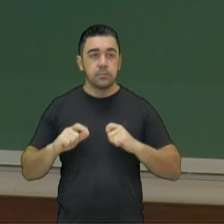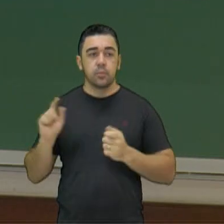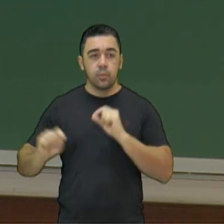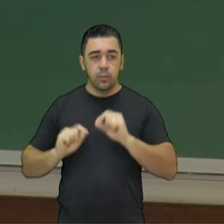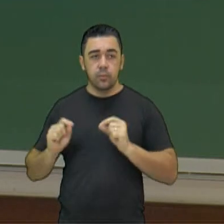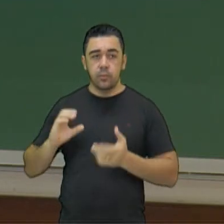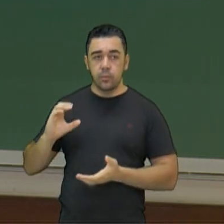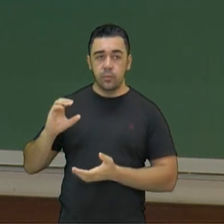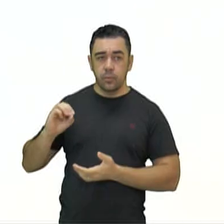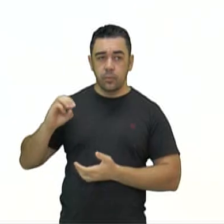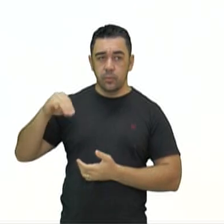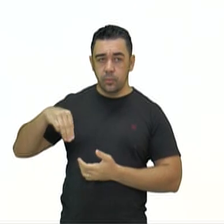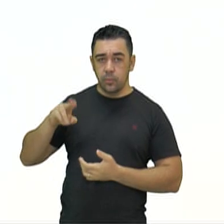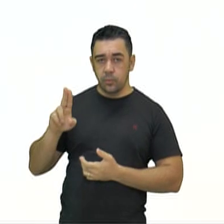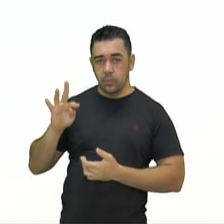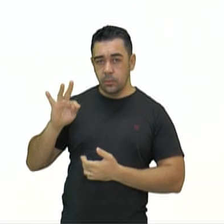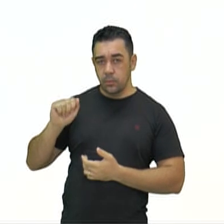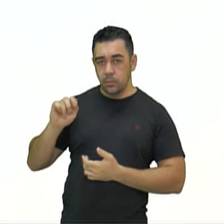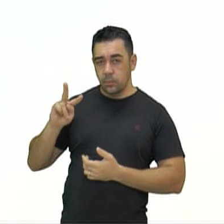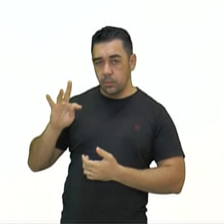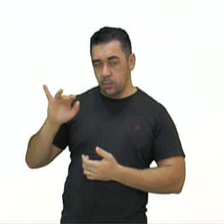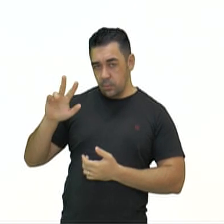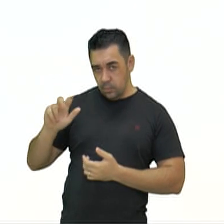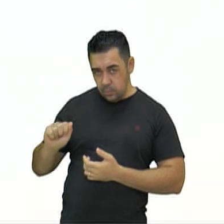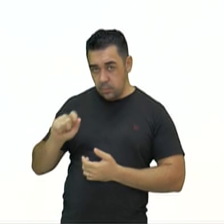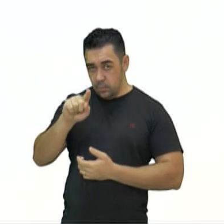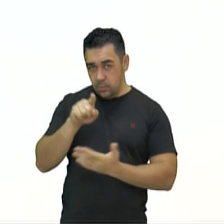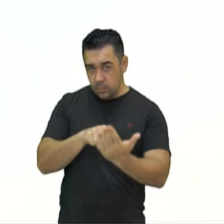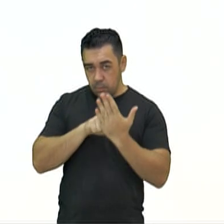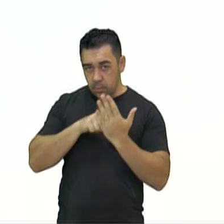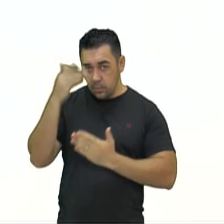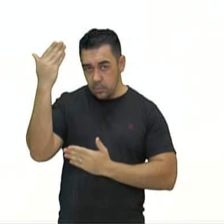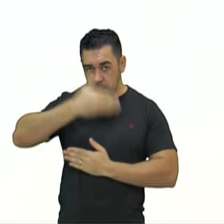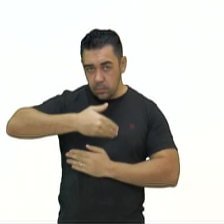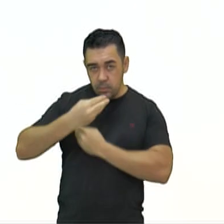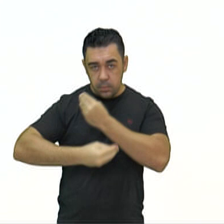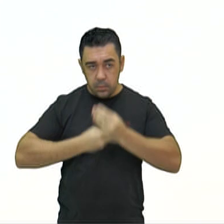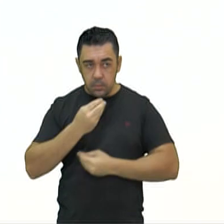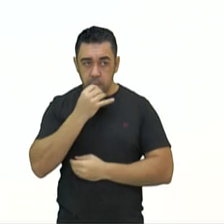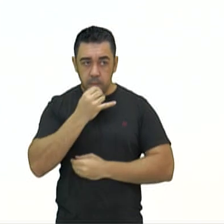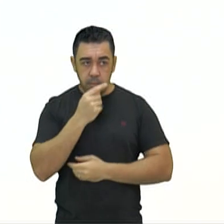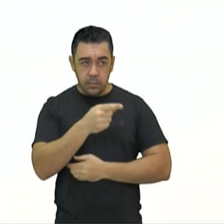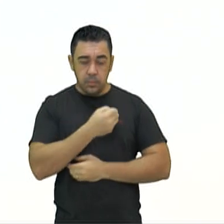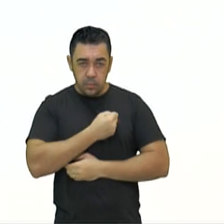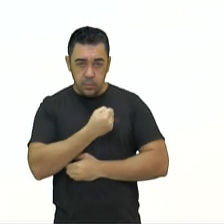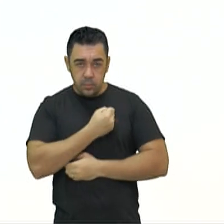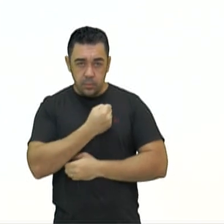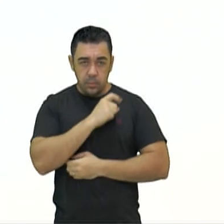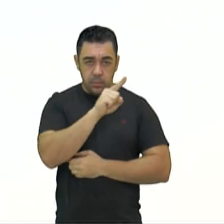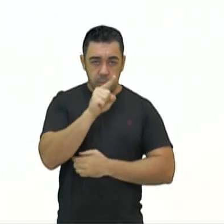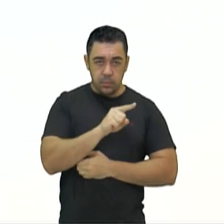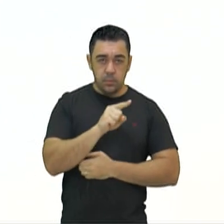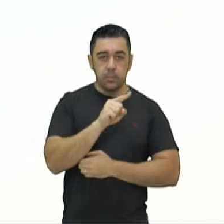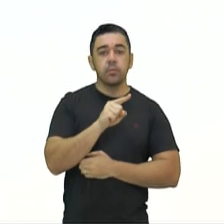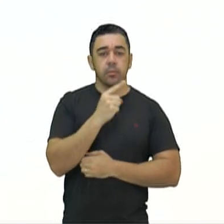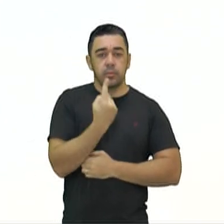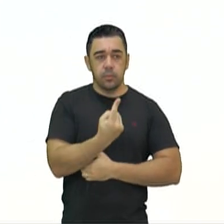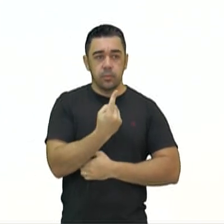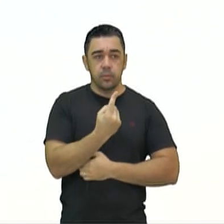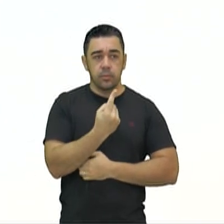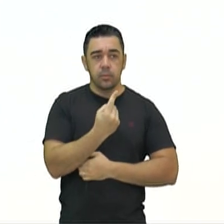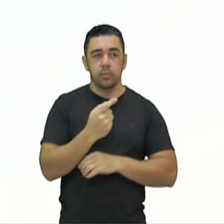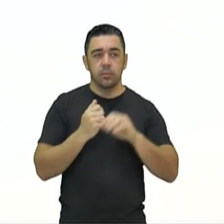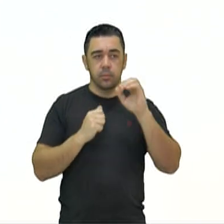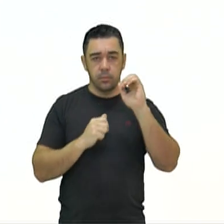comutativa. Então, você vai demonstrar, você vai fazer uma prova de que se eu pegar um número, Z1, A mais BI,